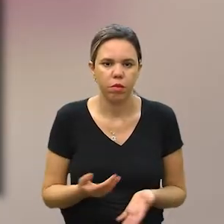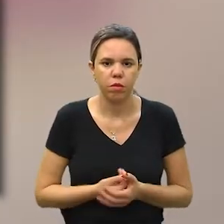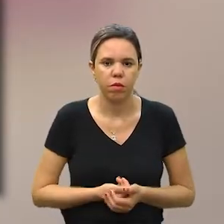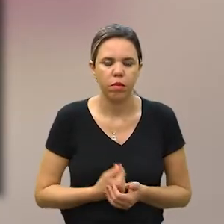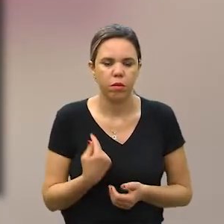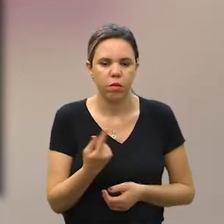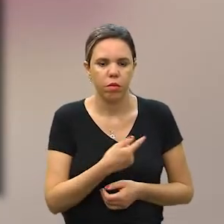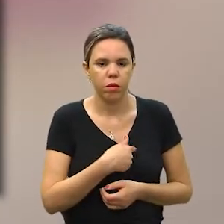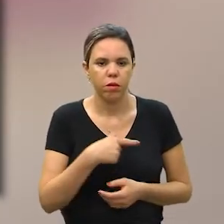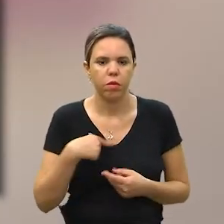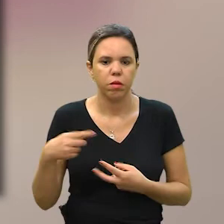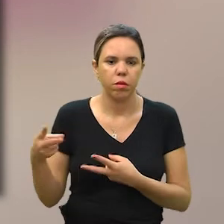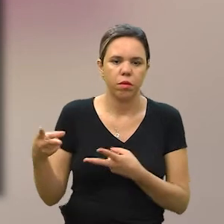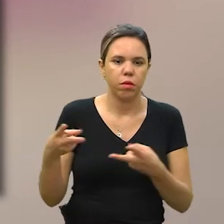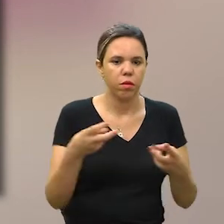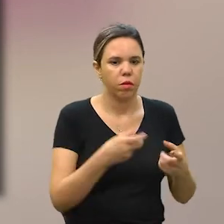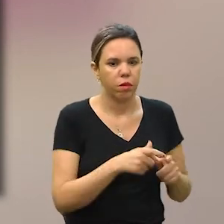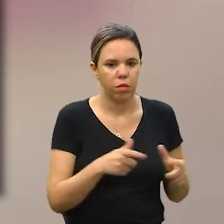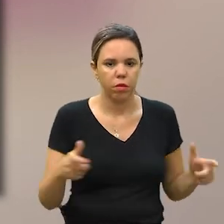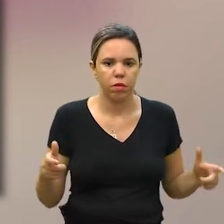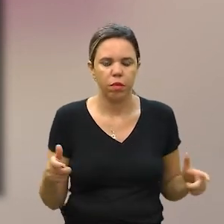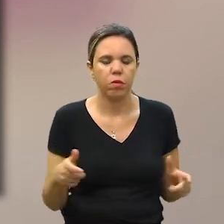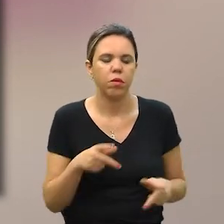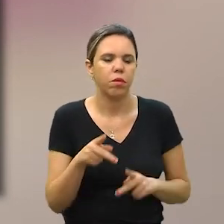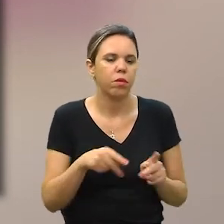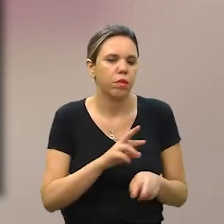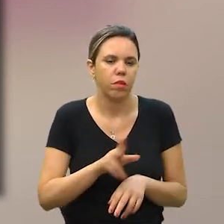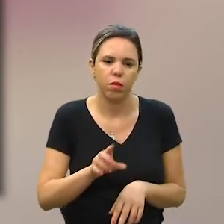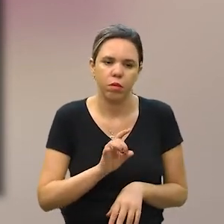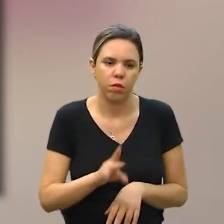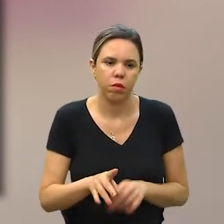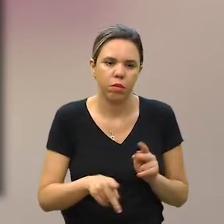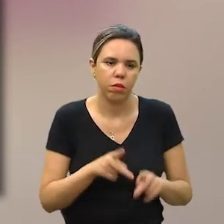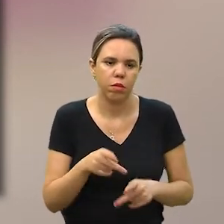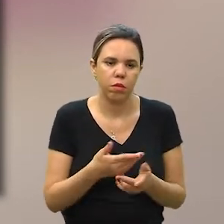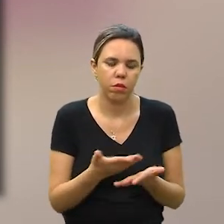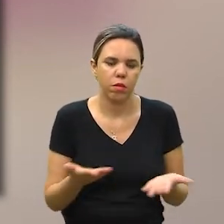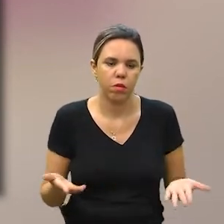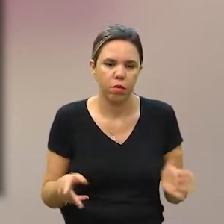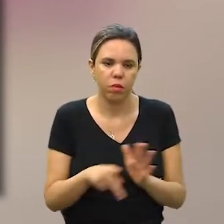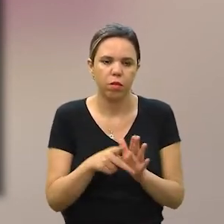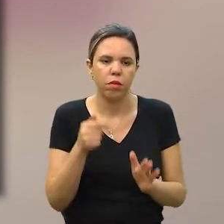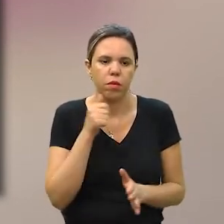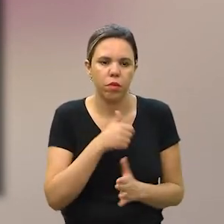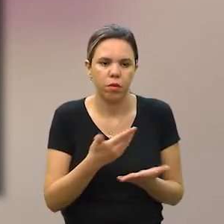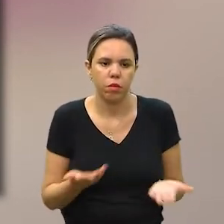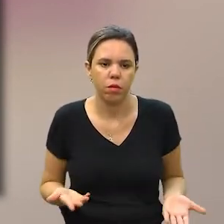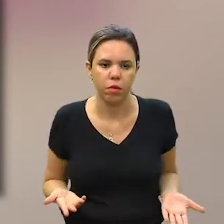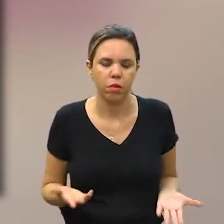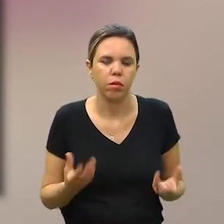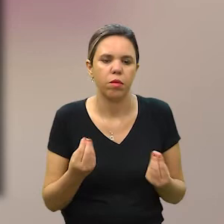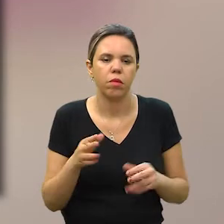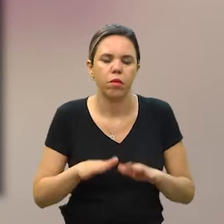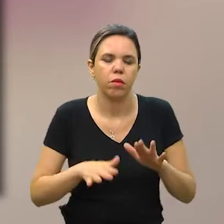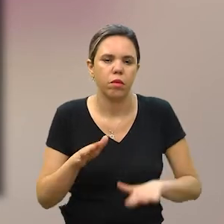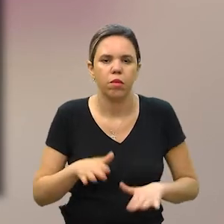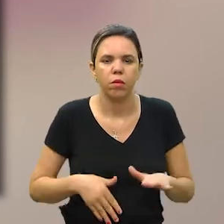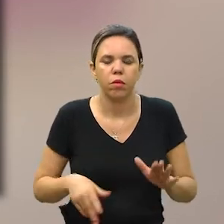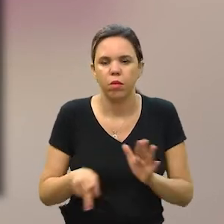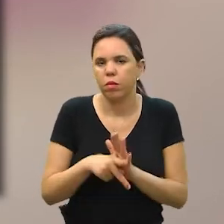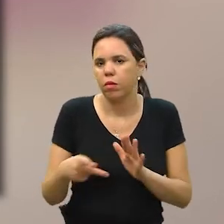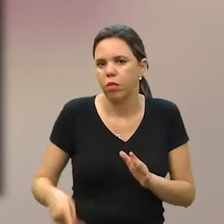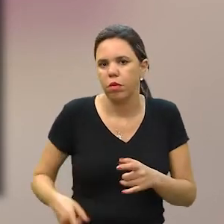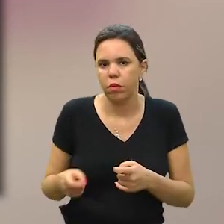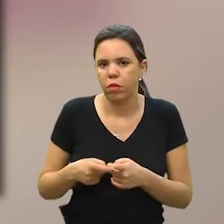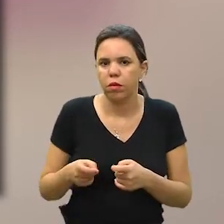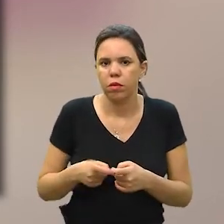não é? A gente ainda percebe um grande desconhecimento, não só da população, das próprias mulheres, como muitas vezes entre os